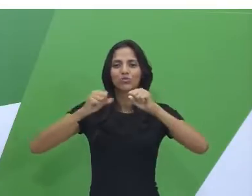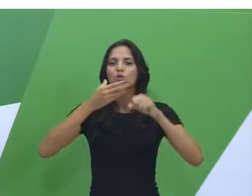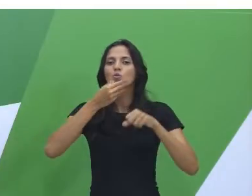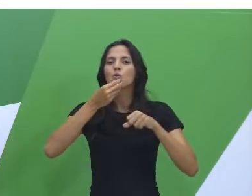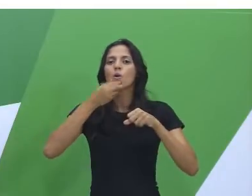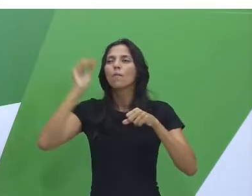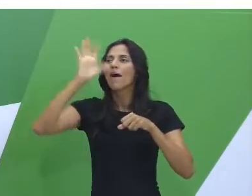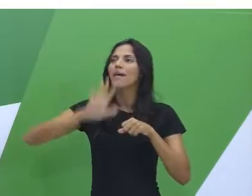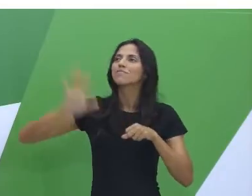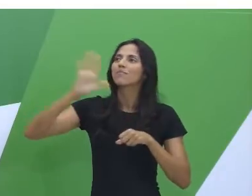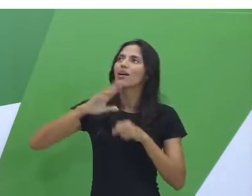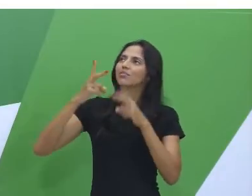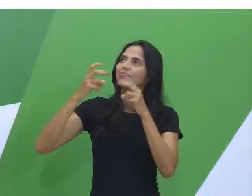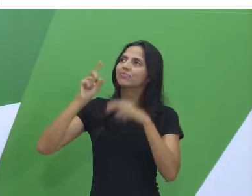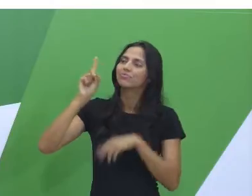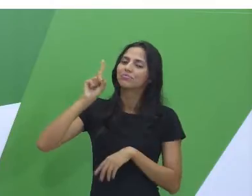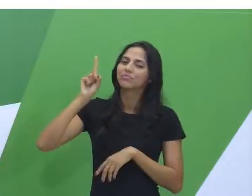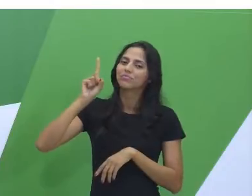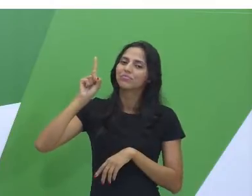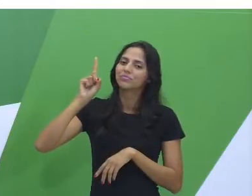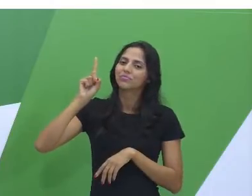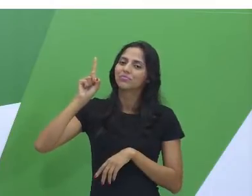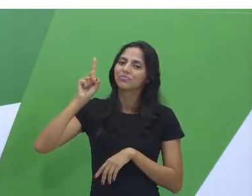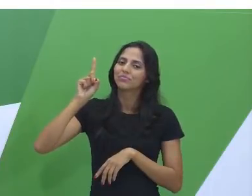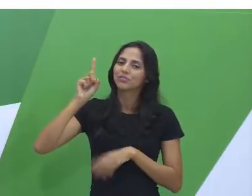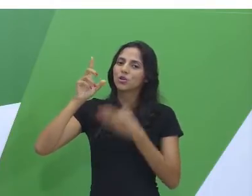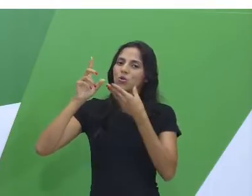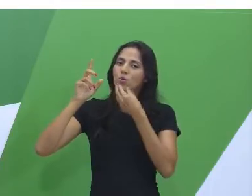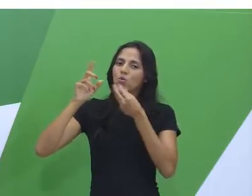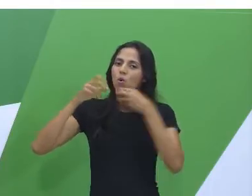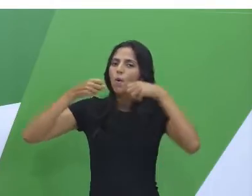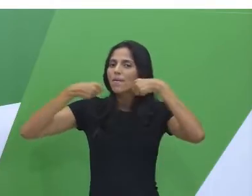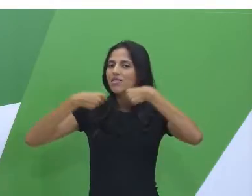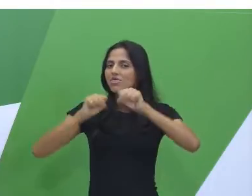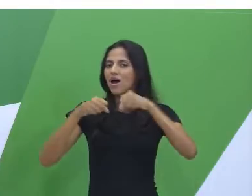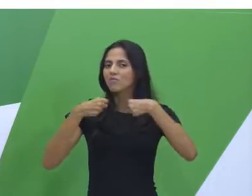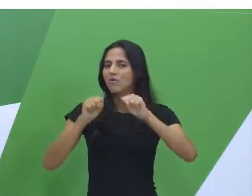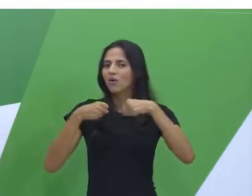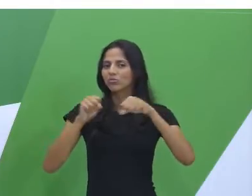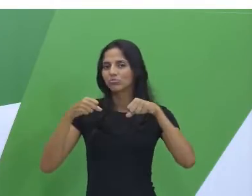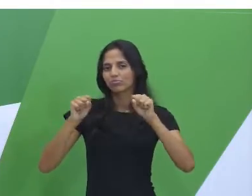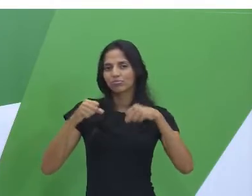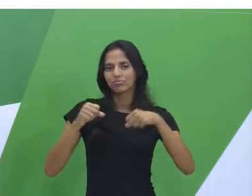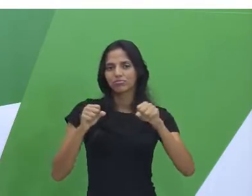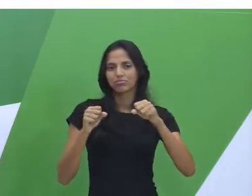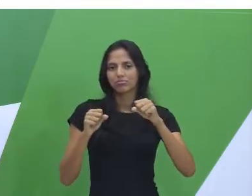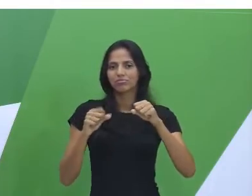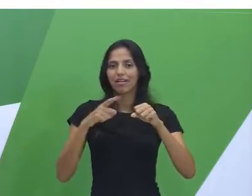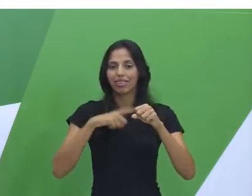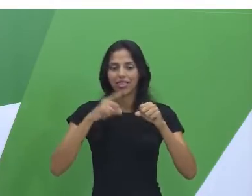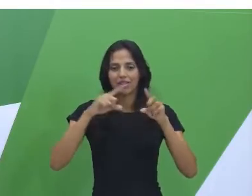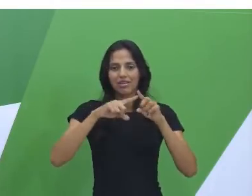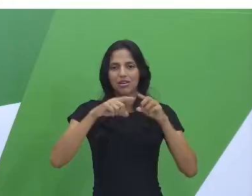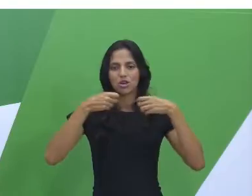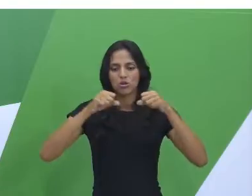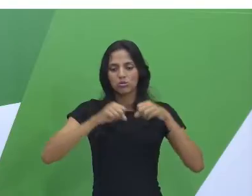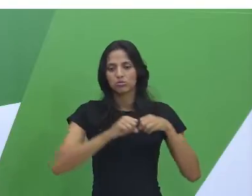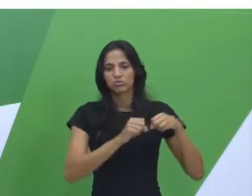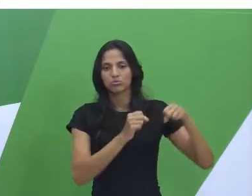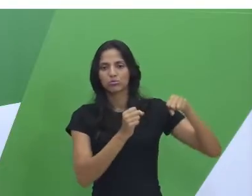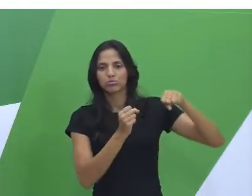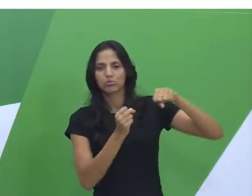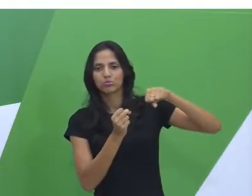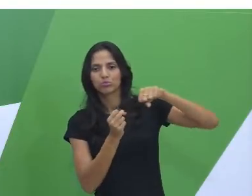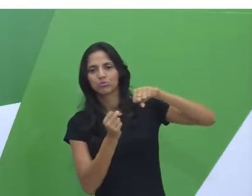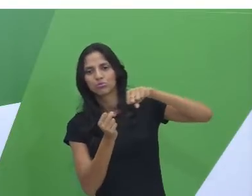lá. O trajeto percorrido por uma motocicleta em uma curva descreve um arco. Então nós vamos observar que quando nós estamos